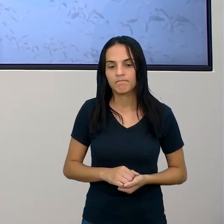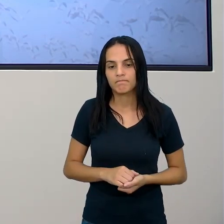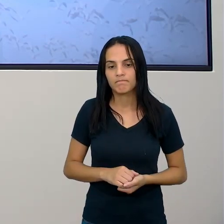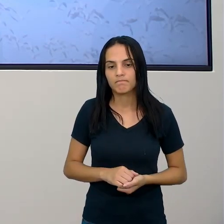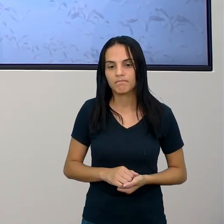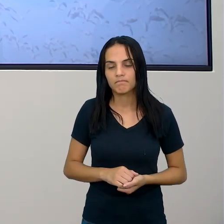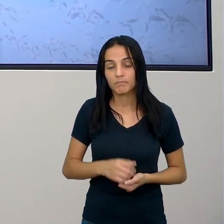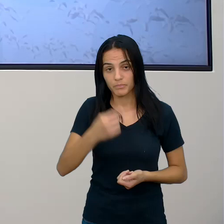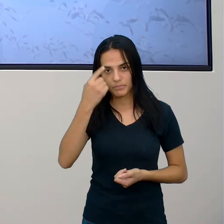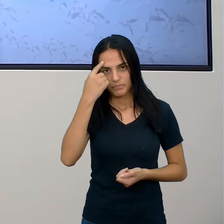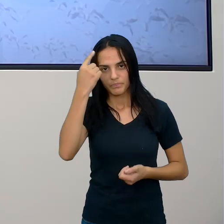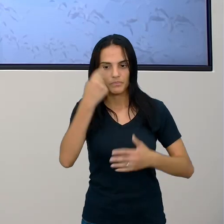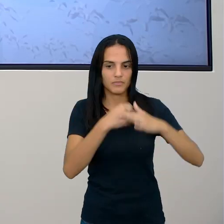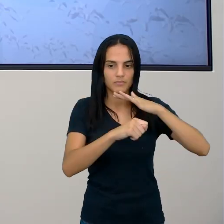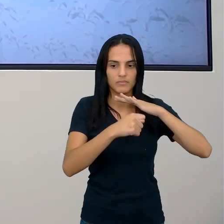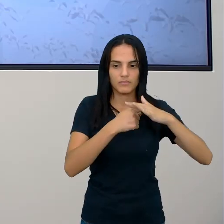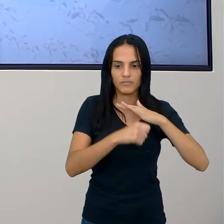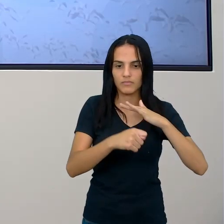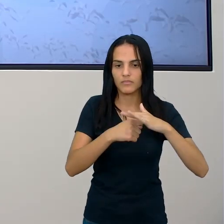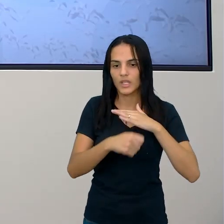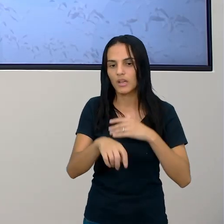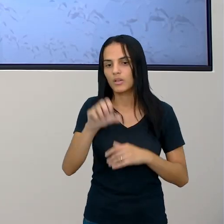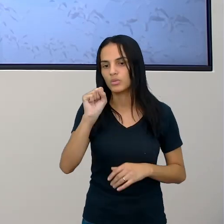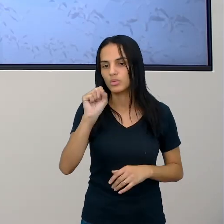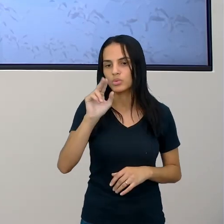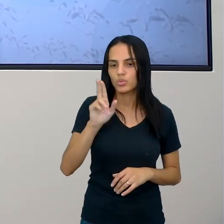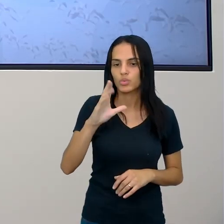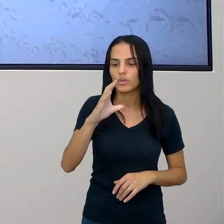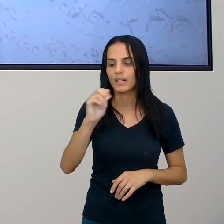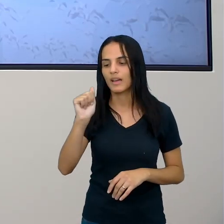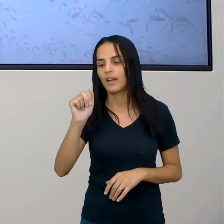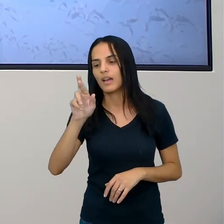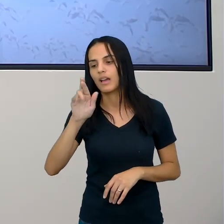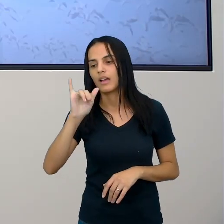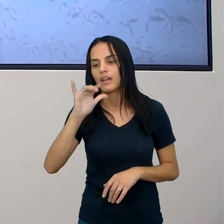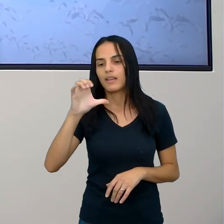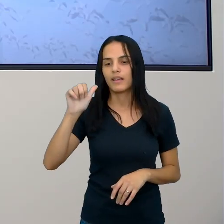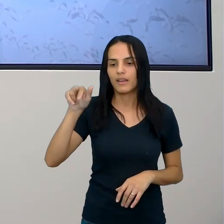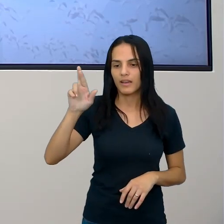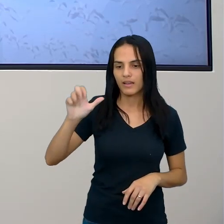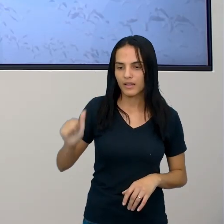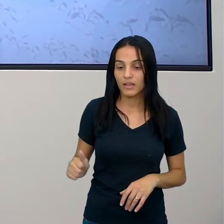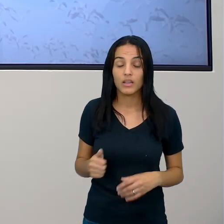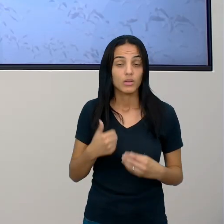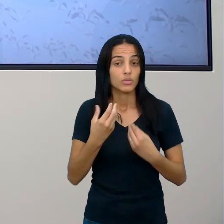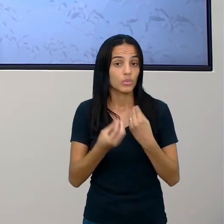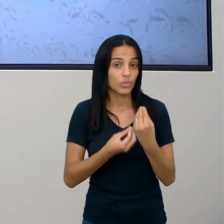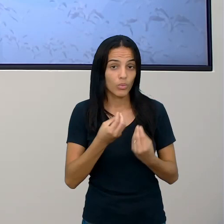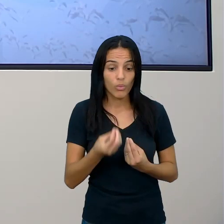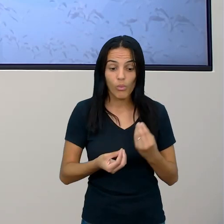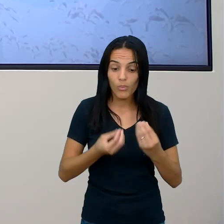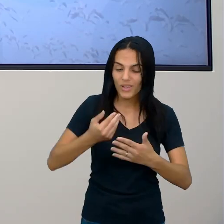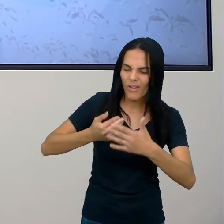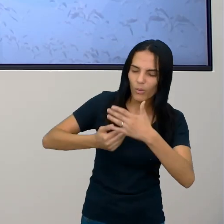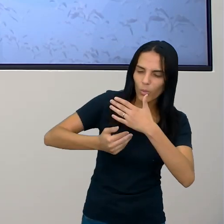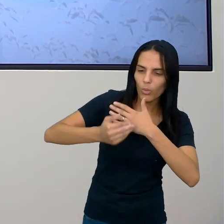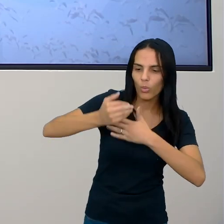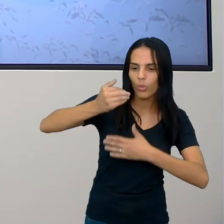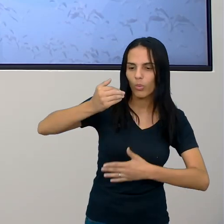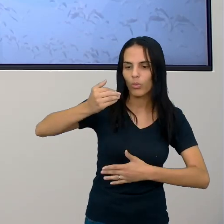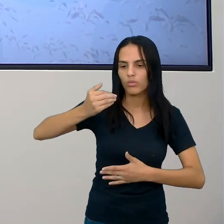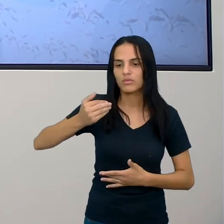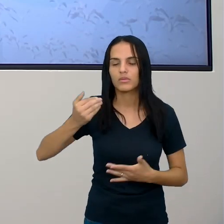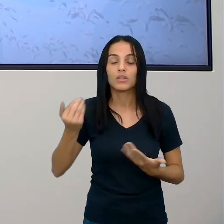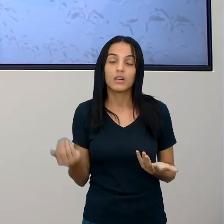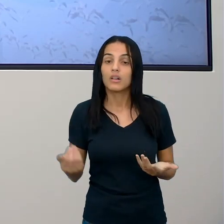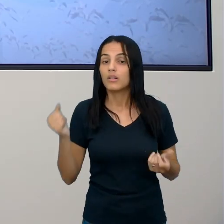Eu estou pensando na economia açucareira, eu estou pensando em como que ao longo do tempo